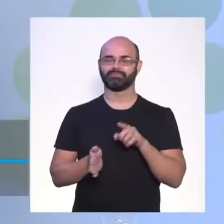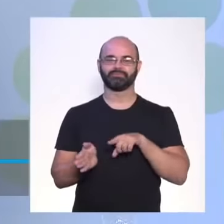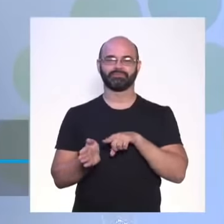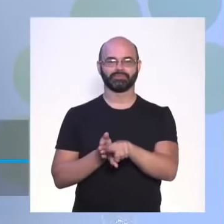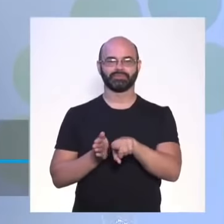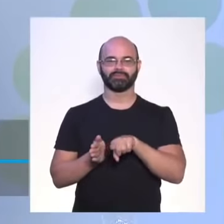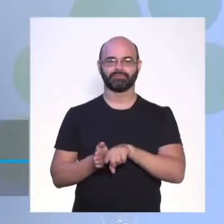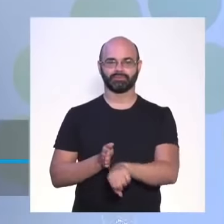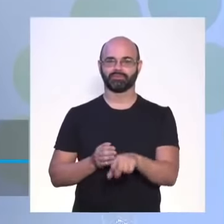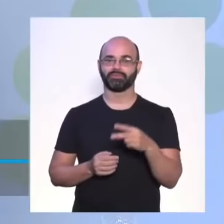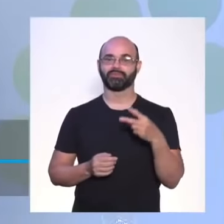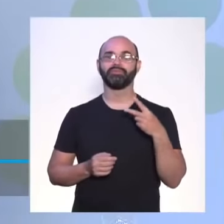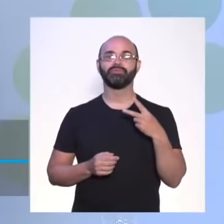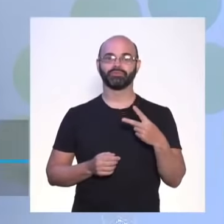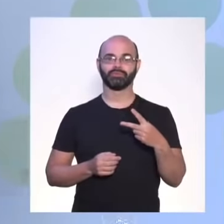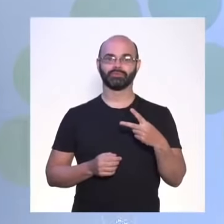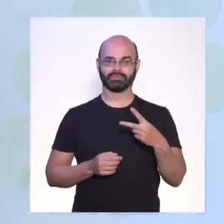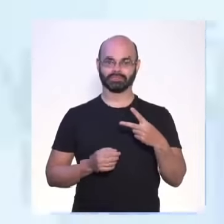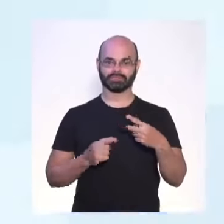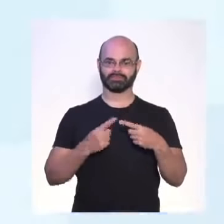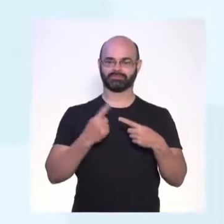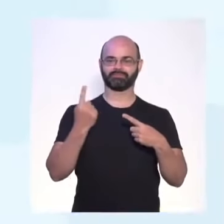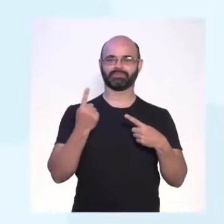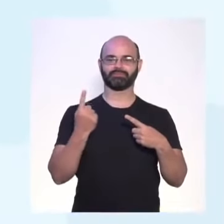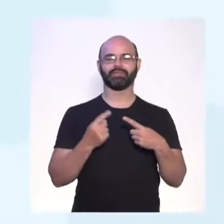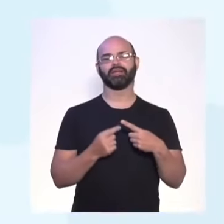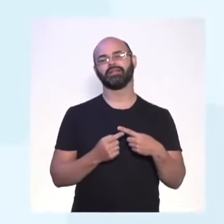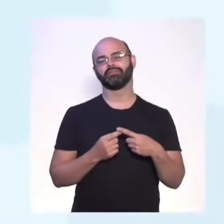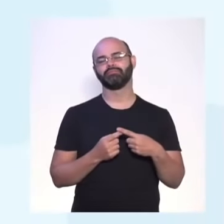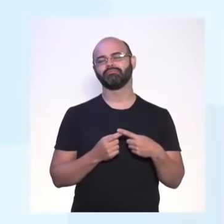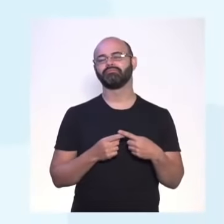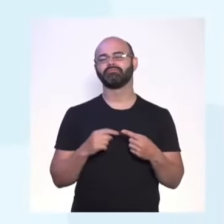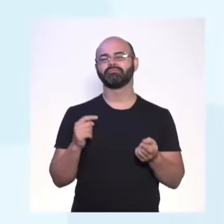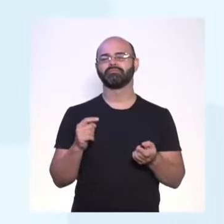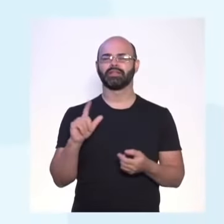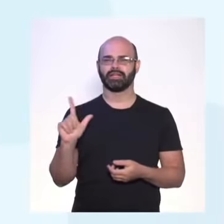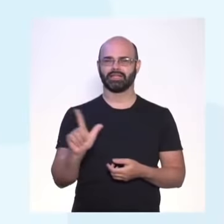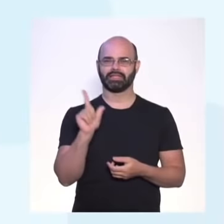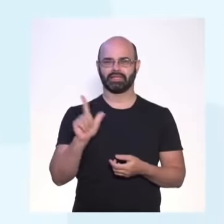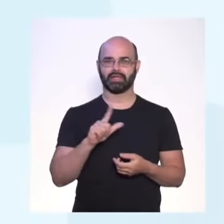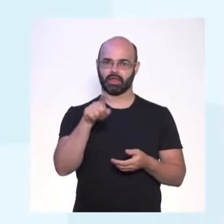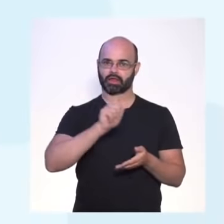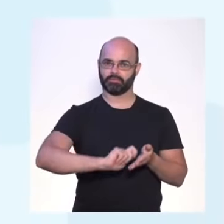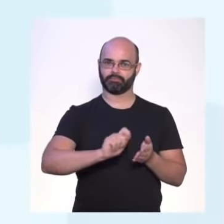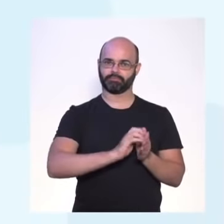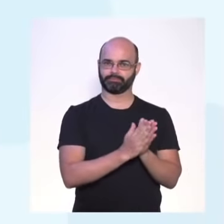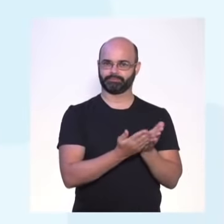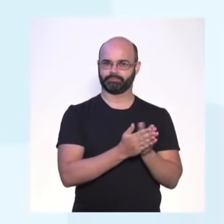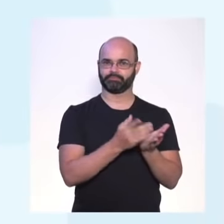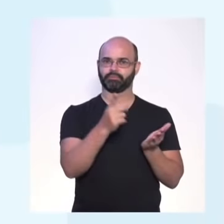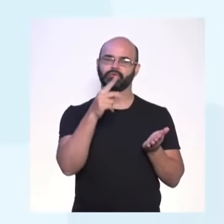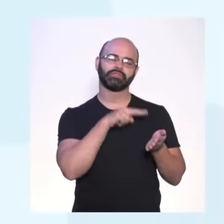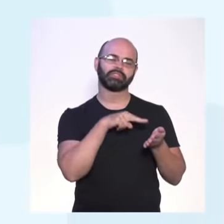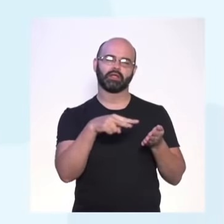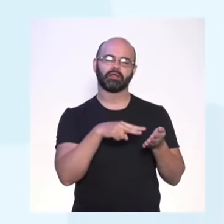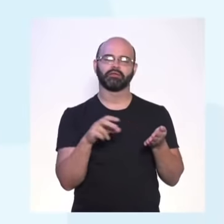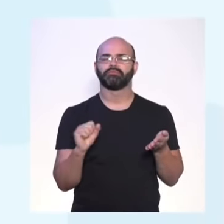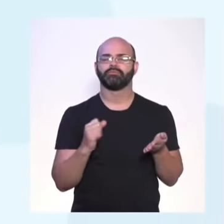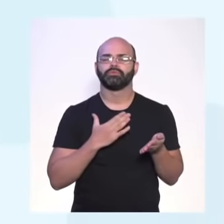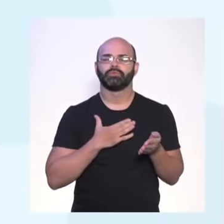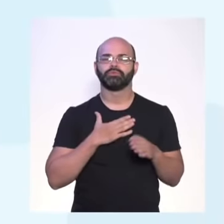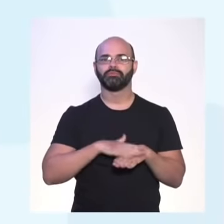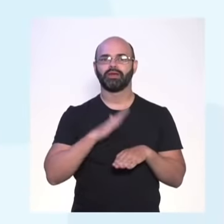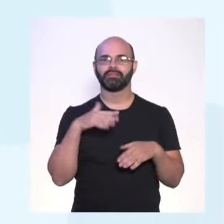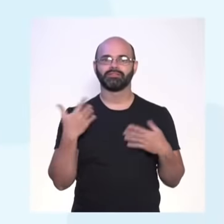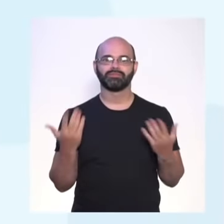perguntinhas para vocês tá então a primeira qual foi a obra literária que você mais gostou de ler